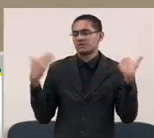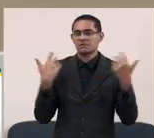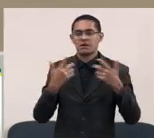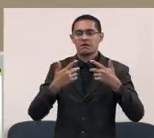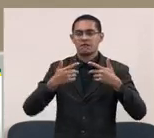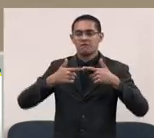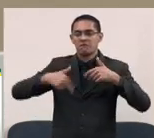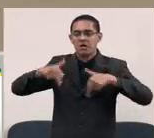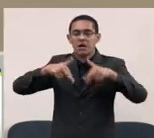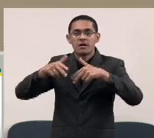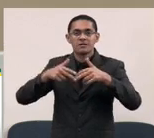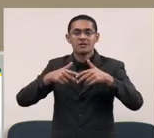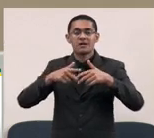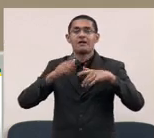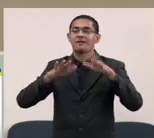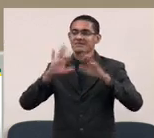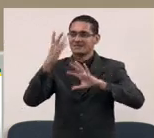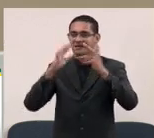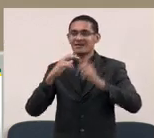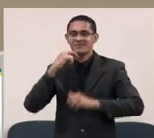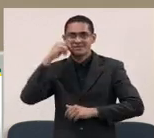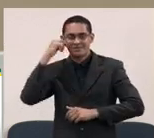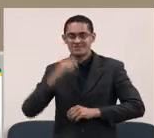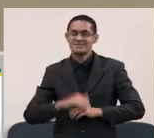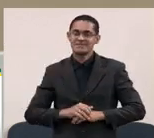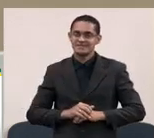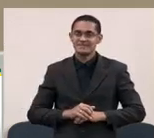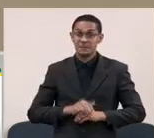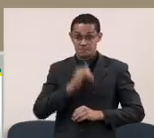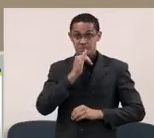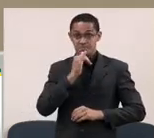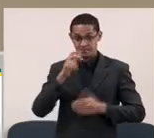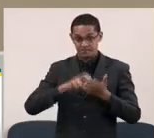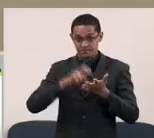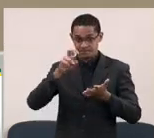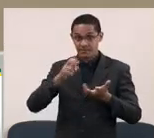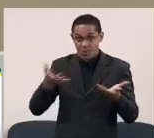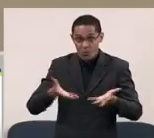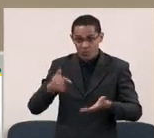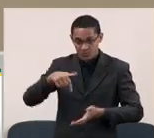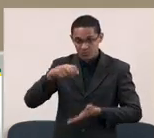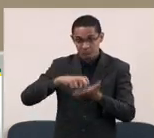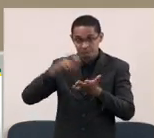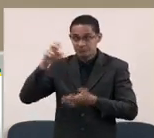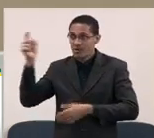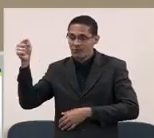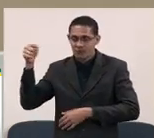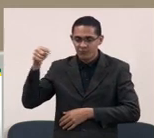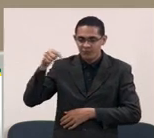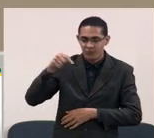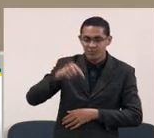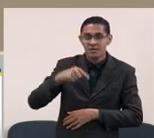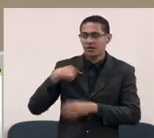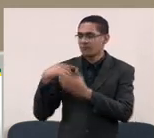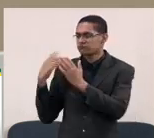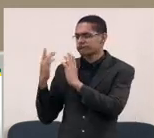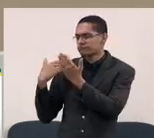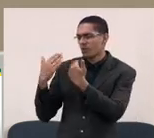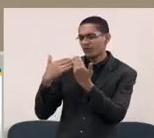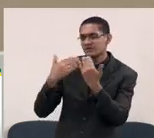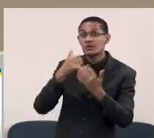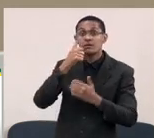assunto simples, mas eu vou citar um exemplo. Hoje pela manhã, quando eu estava vindo para cá, eu estava conversando com um